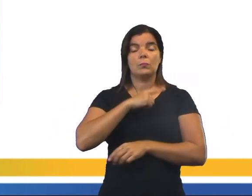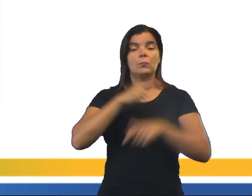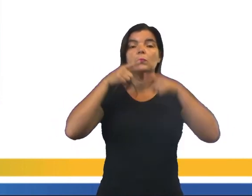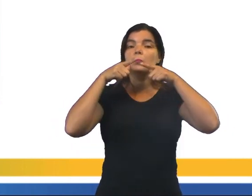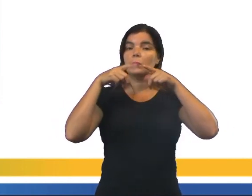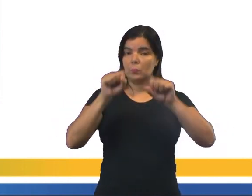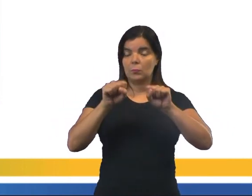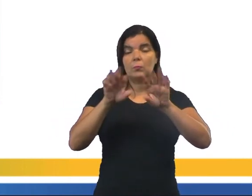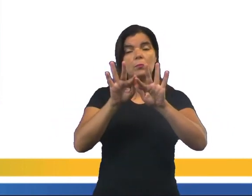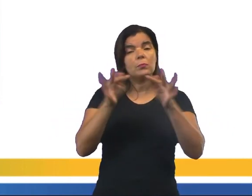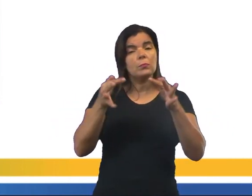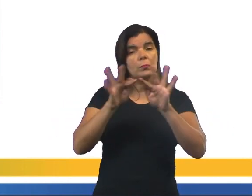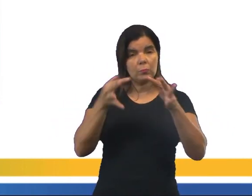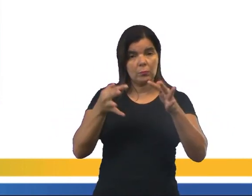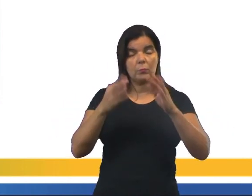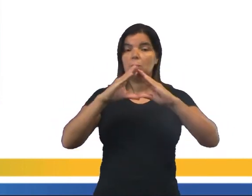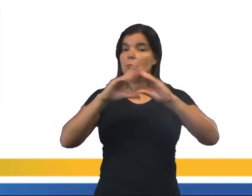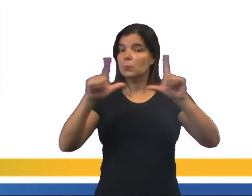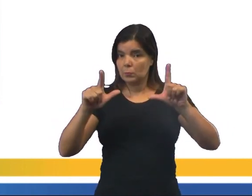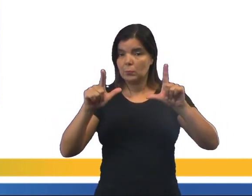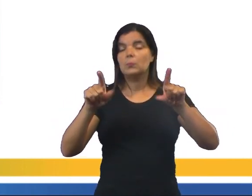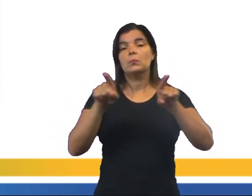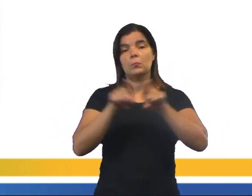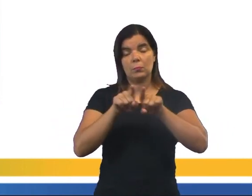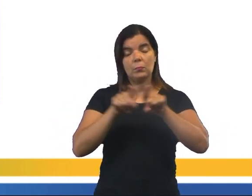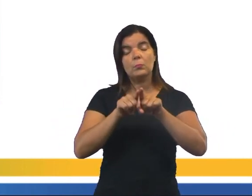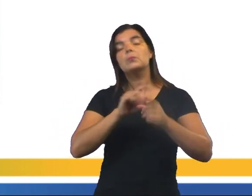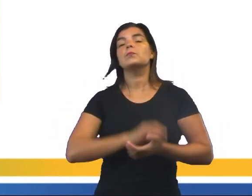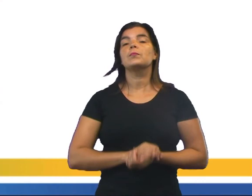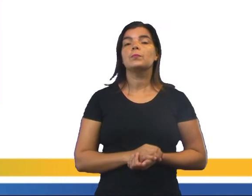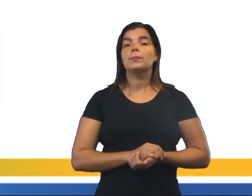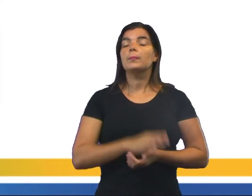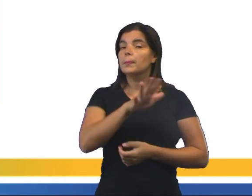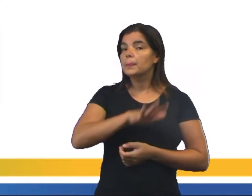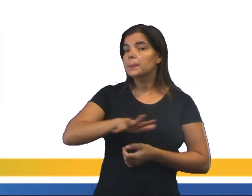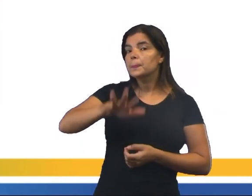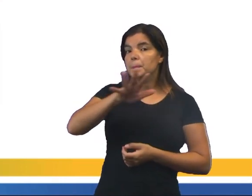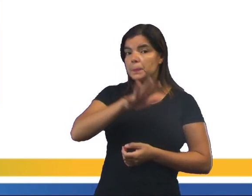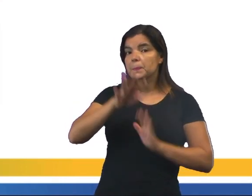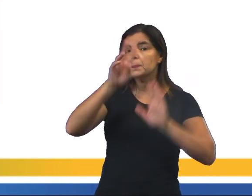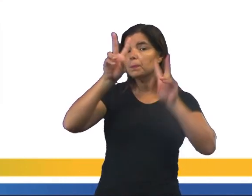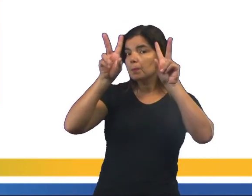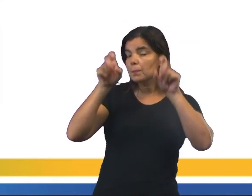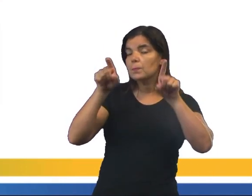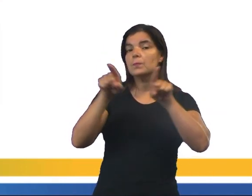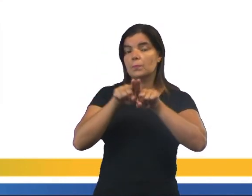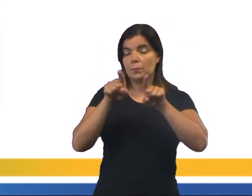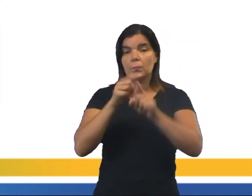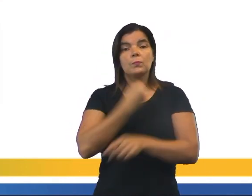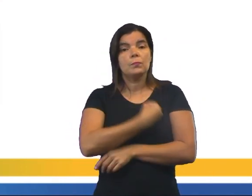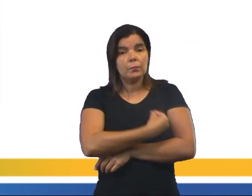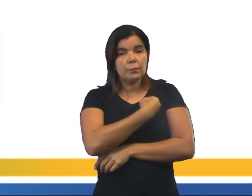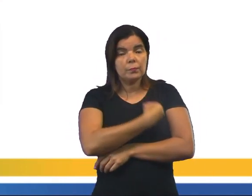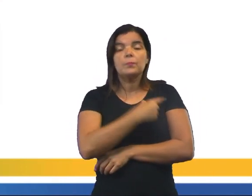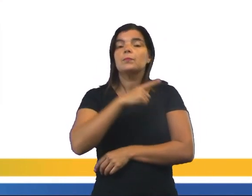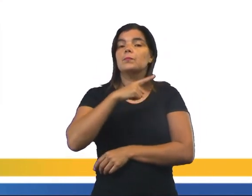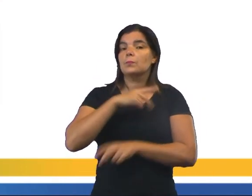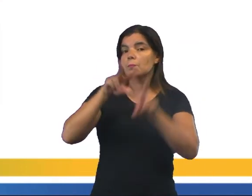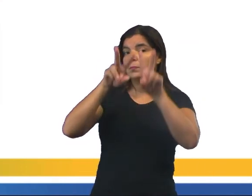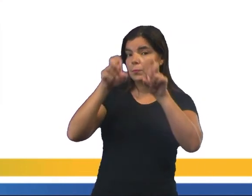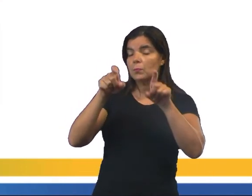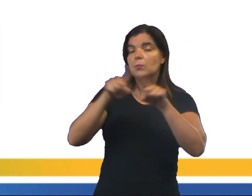linguagem simples, objetiva e subjetiva. A maioria dos seus temas é da atualidade, possuem